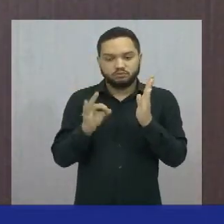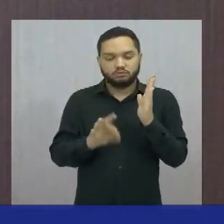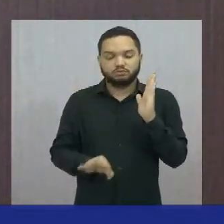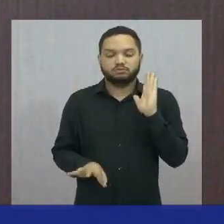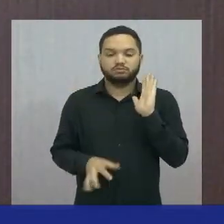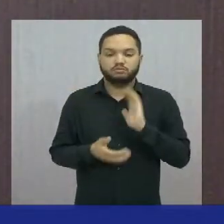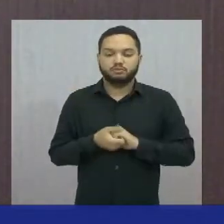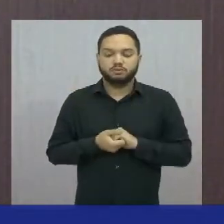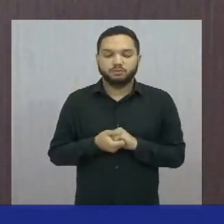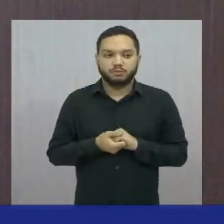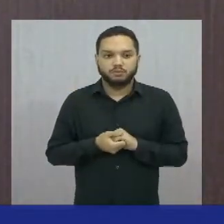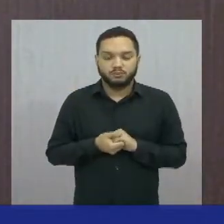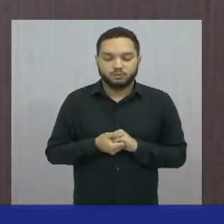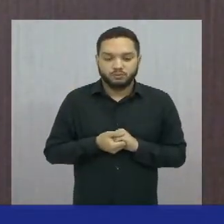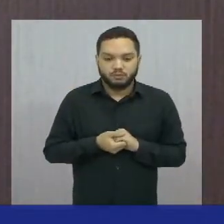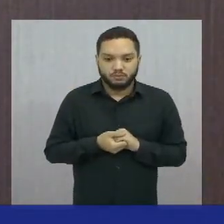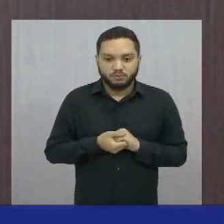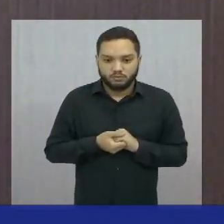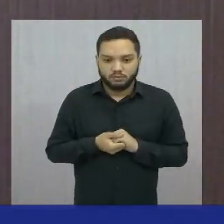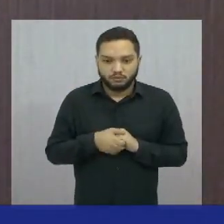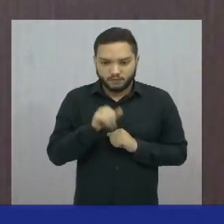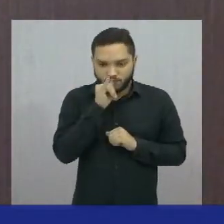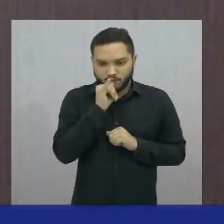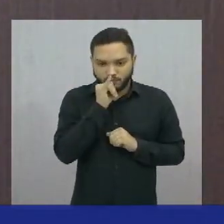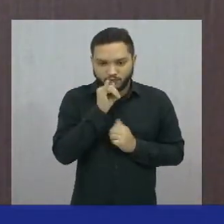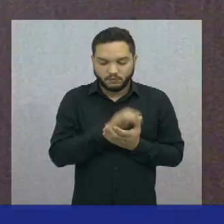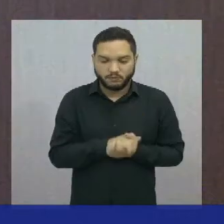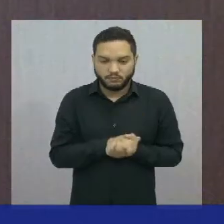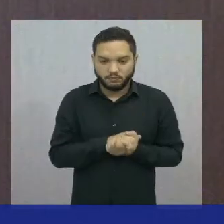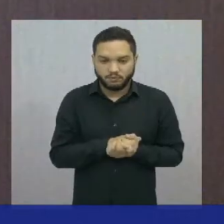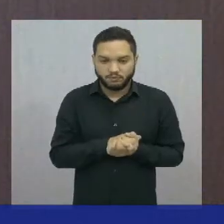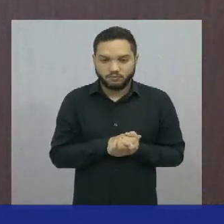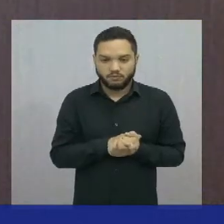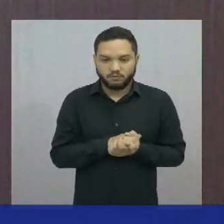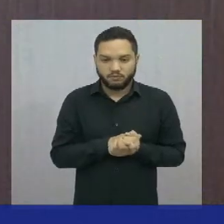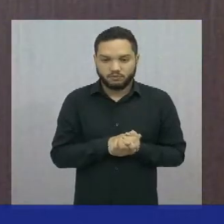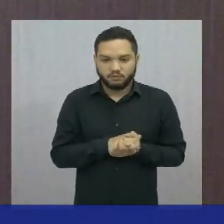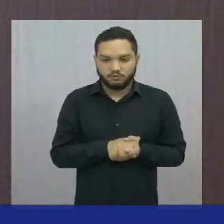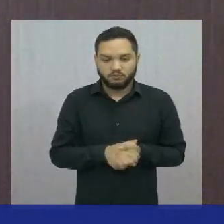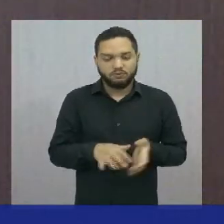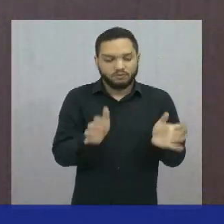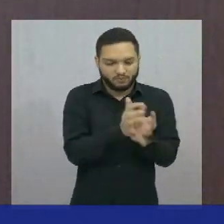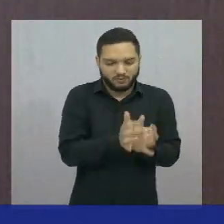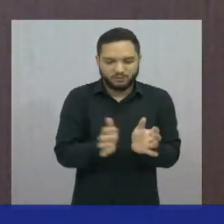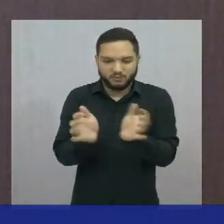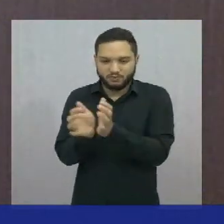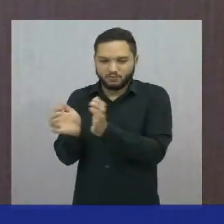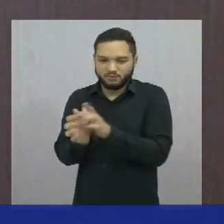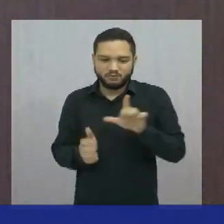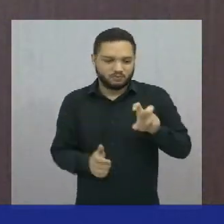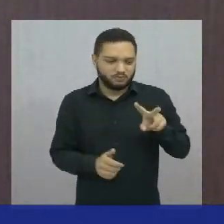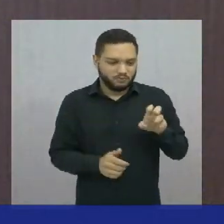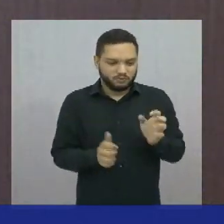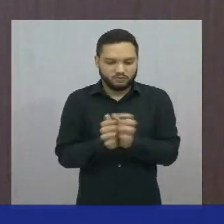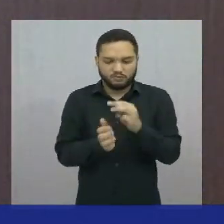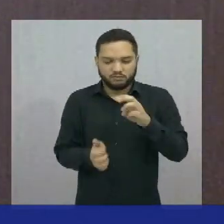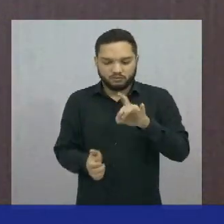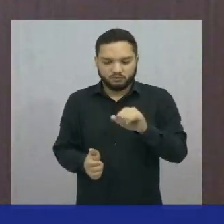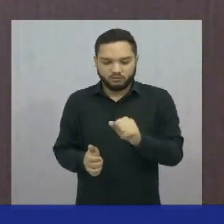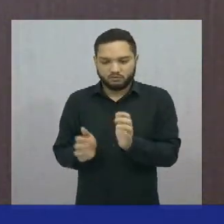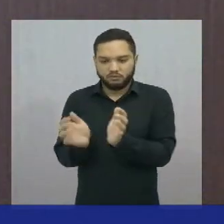detalhar essa questão. Por exemplo, em relação às classificações das infrações, são classificadas em leve, média,